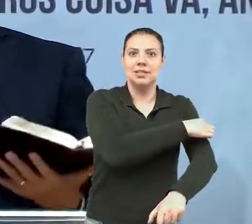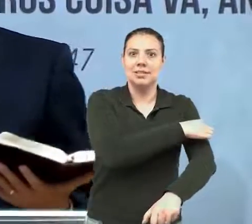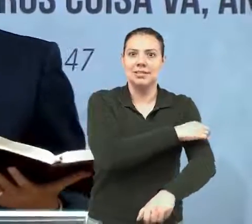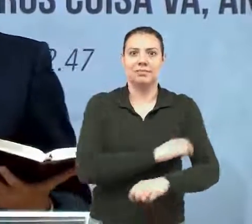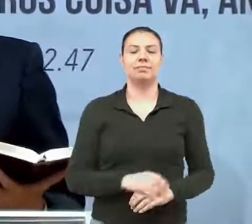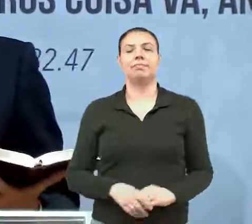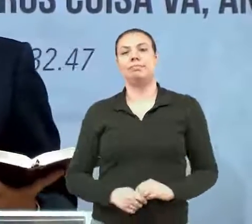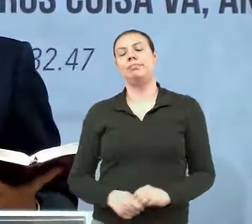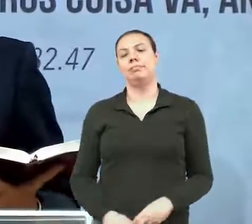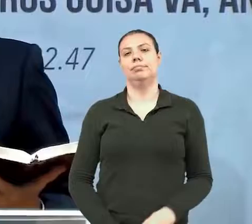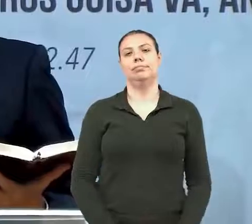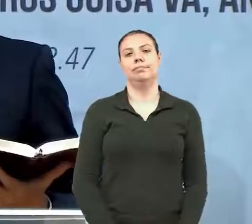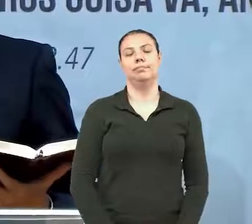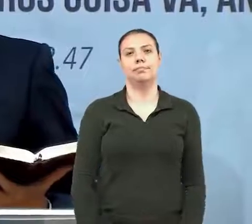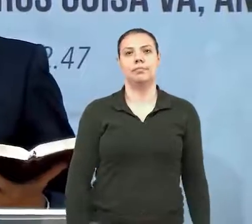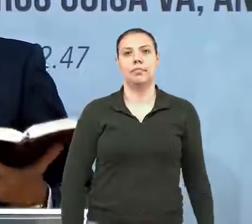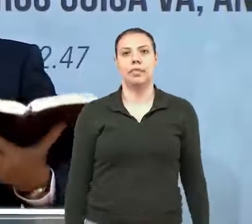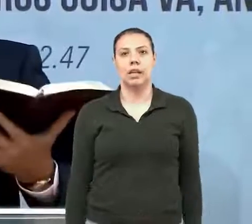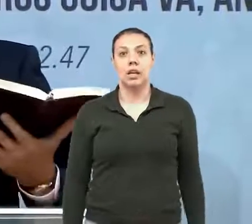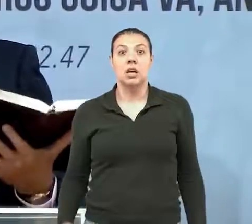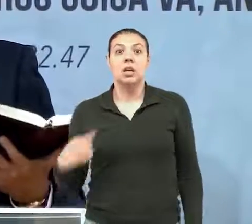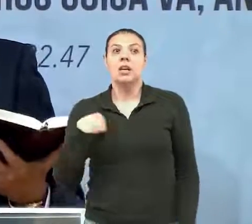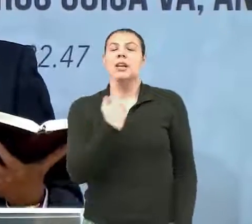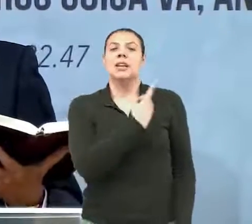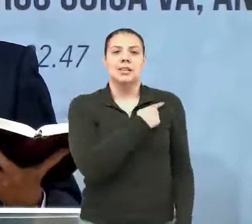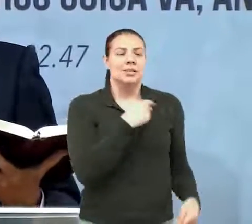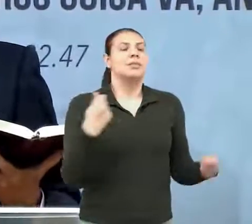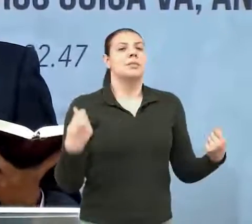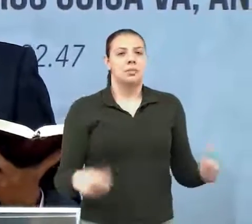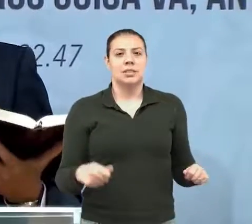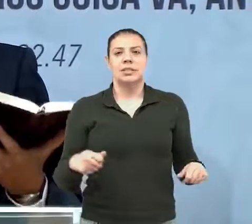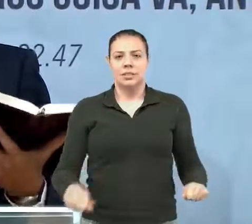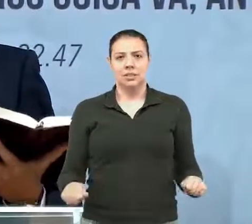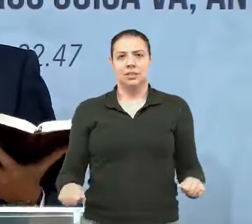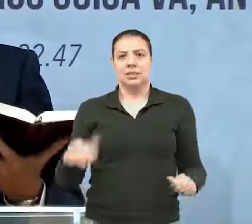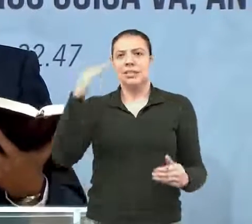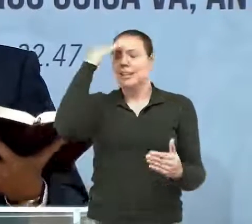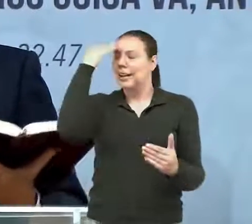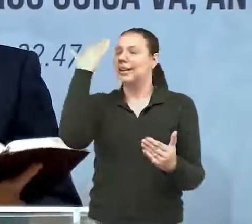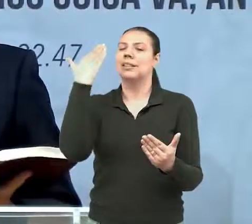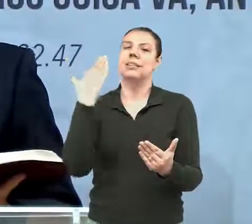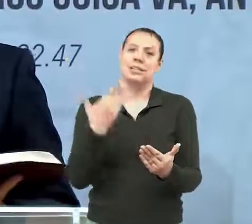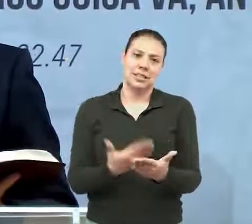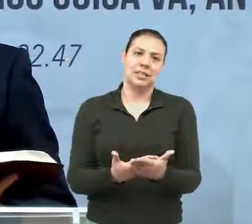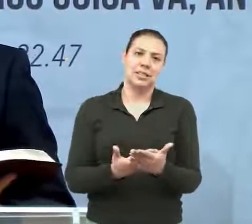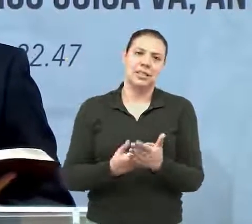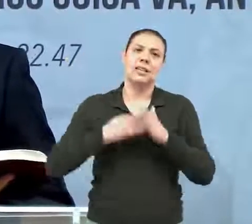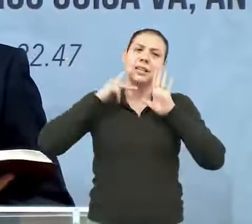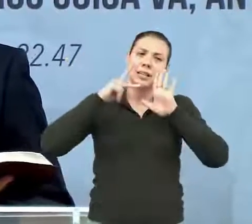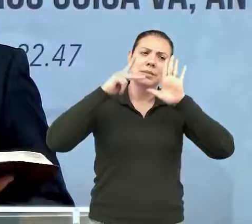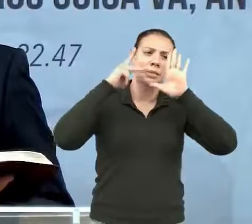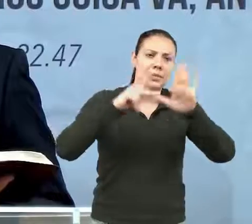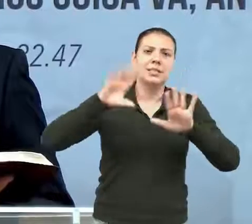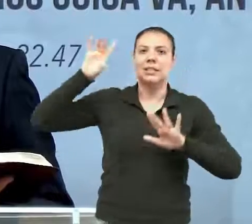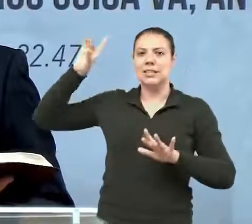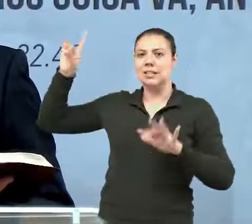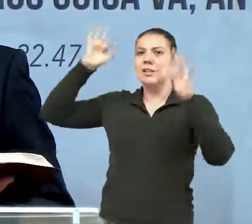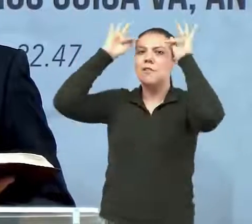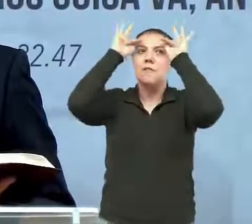Meus queridos irmãos, nós precisamos crer que as promessas de Deus são fiéis e